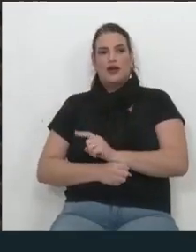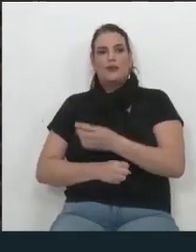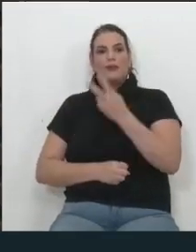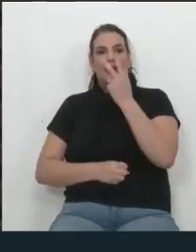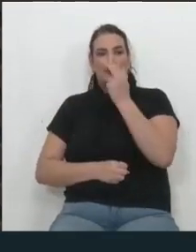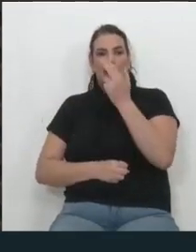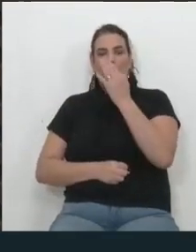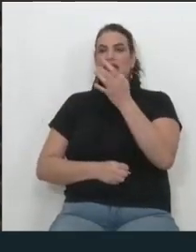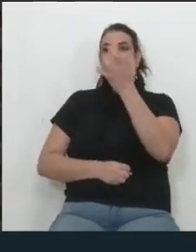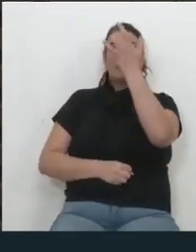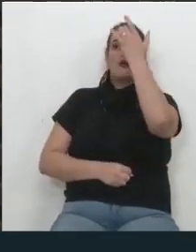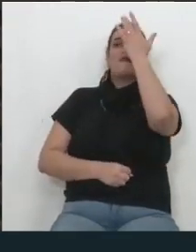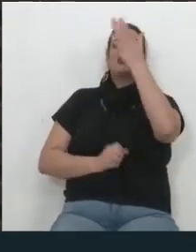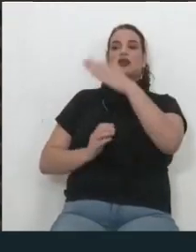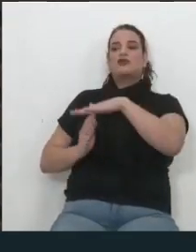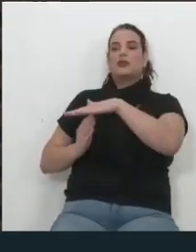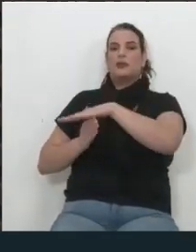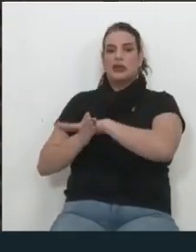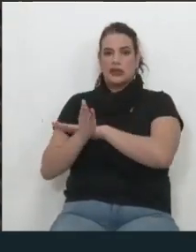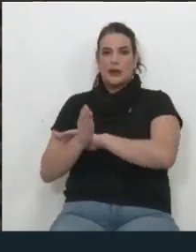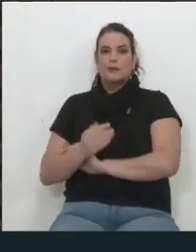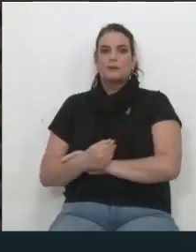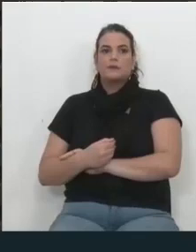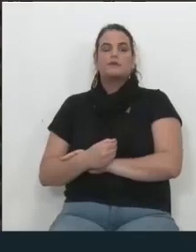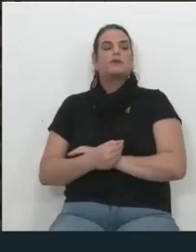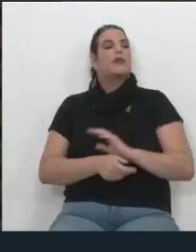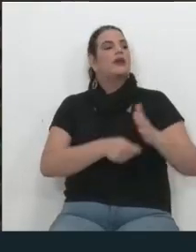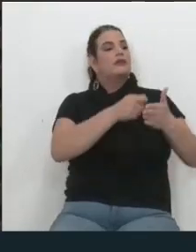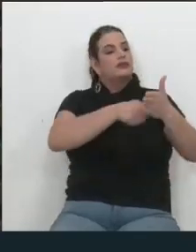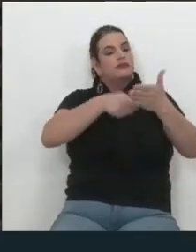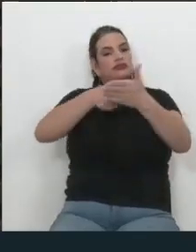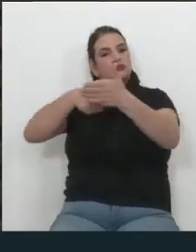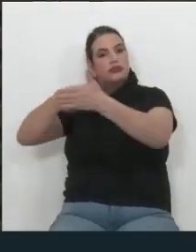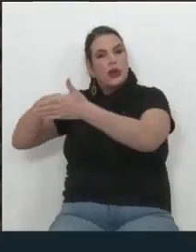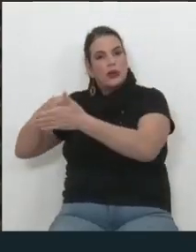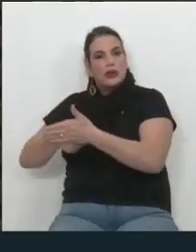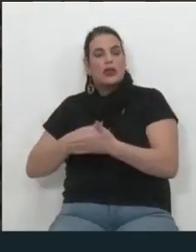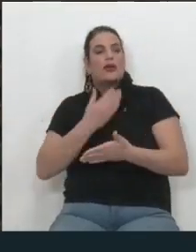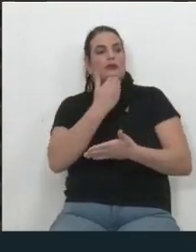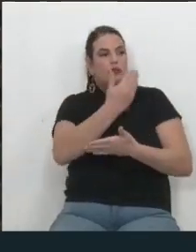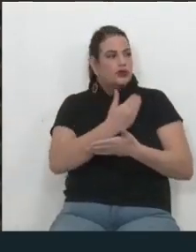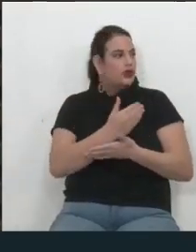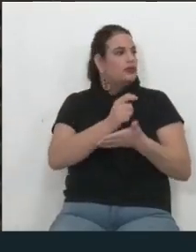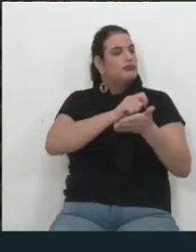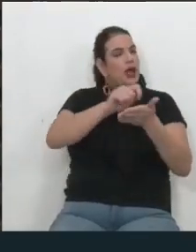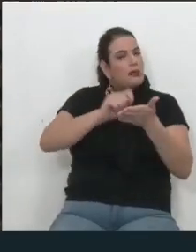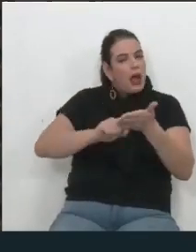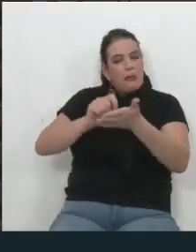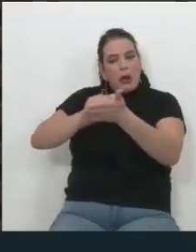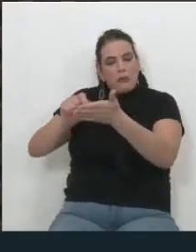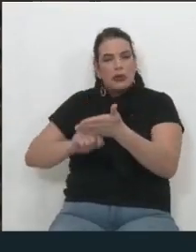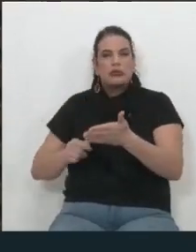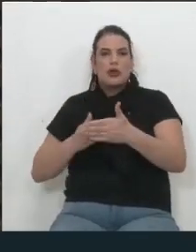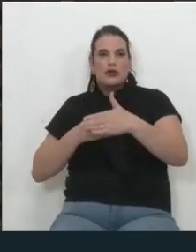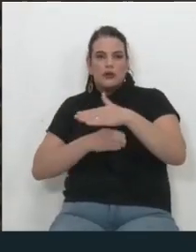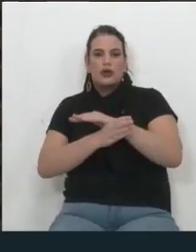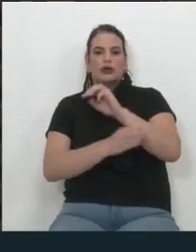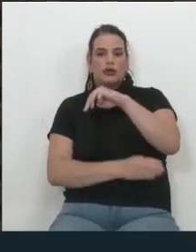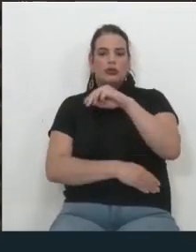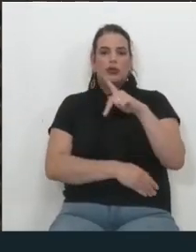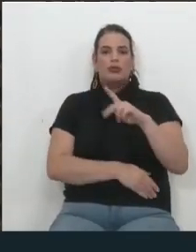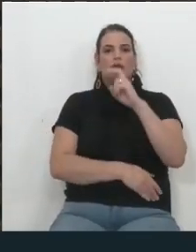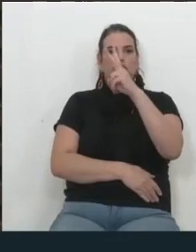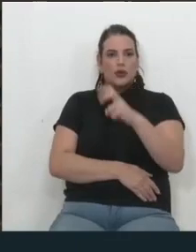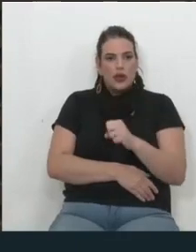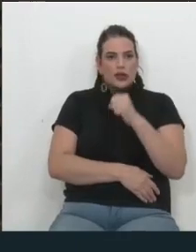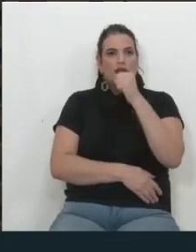uma facilidade. Com isso, eu peguei a assinatura de todos que eu fazia a segunda fase da prova, ingressei no MP e durante